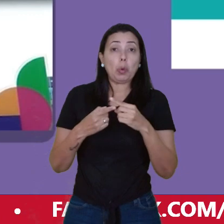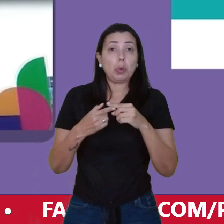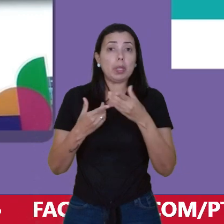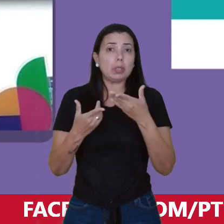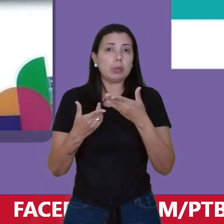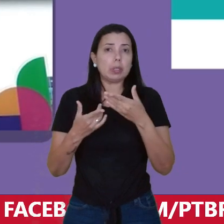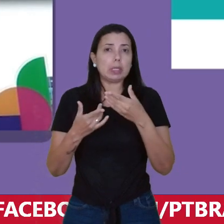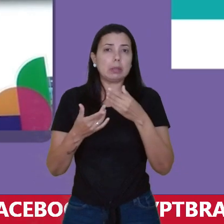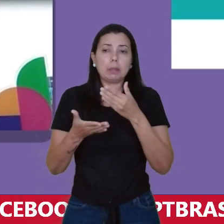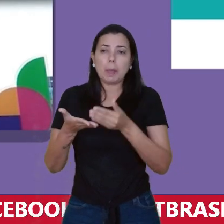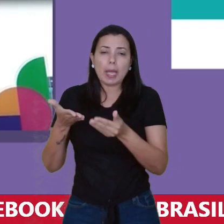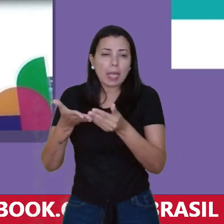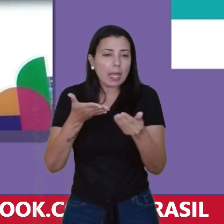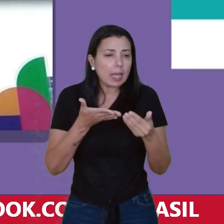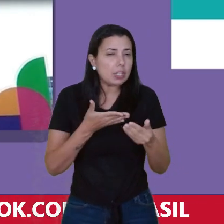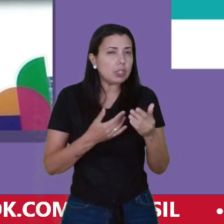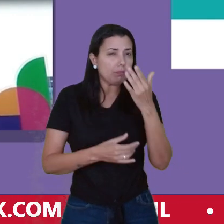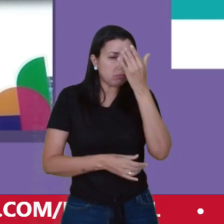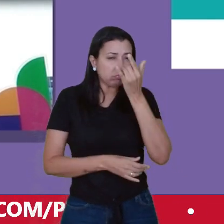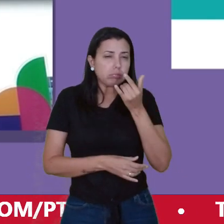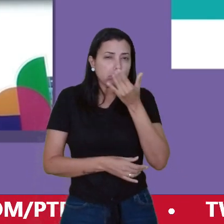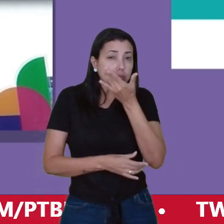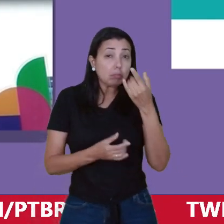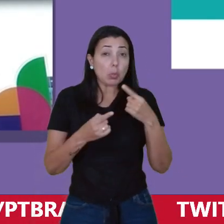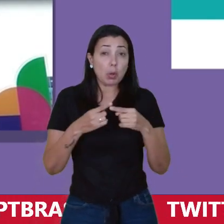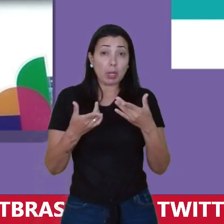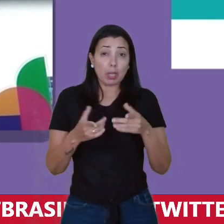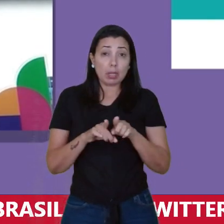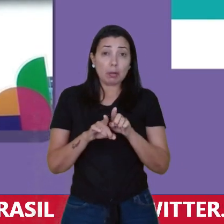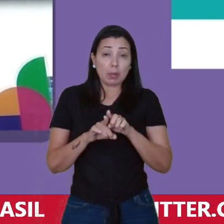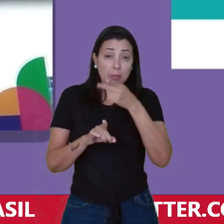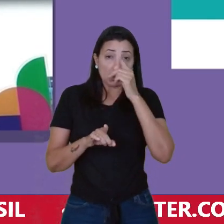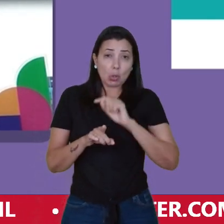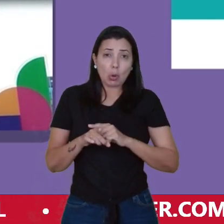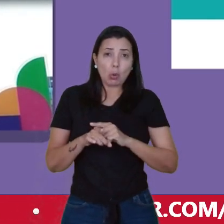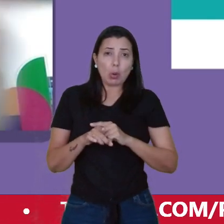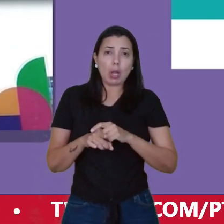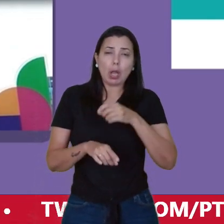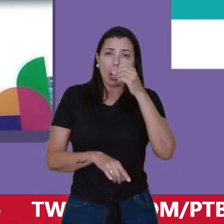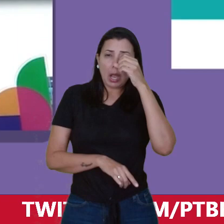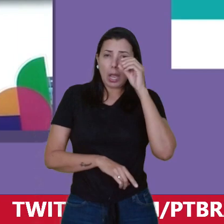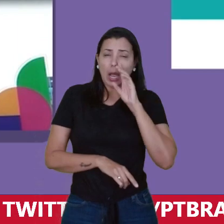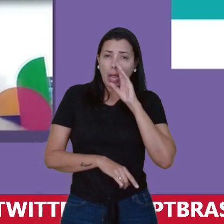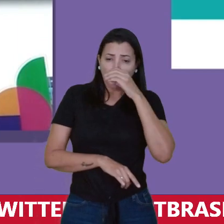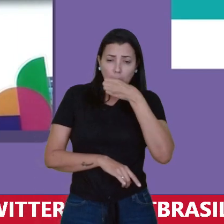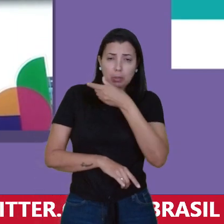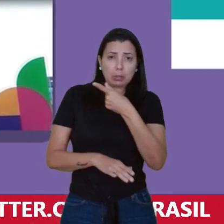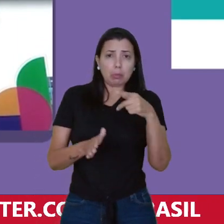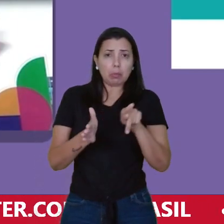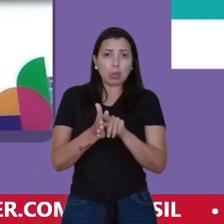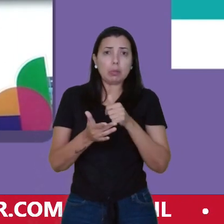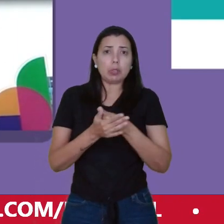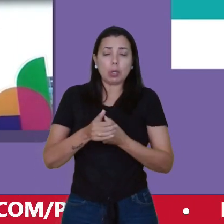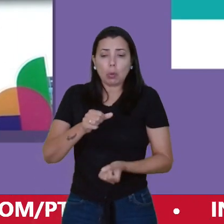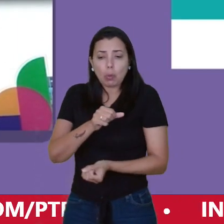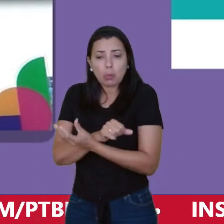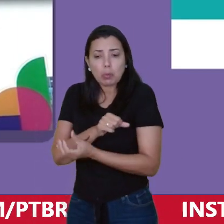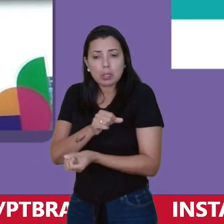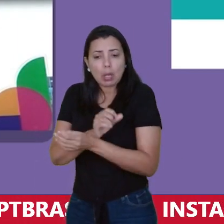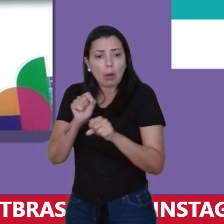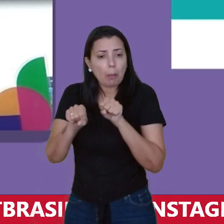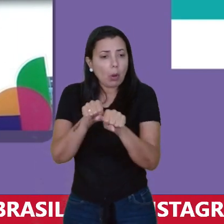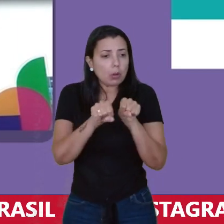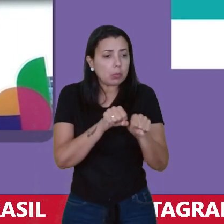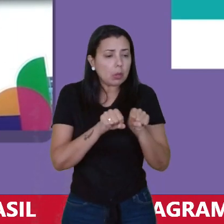máscaras estão caindo, ou porque foram acusados de corrupção, de assassinato, de